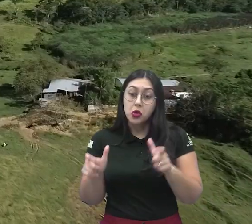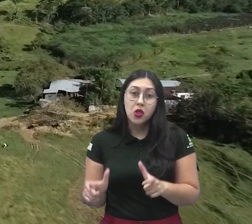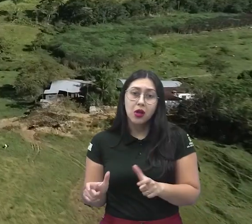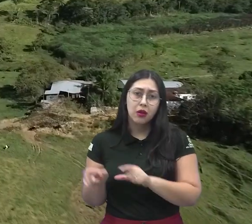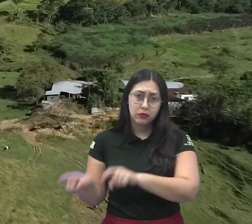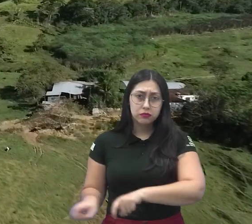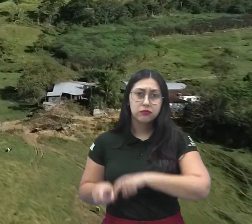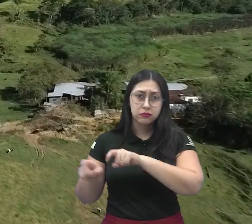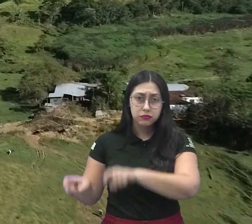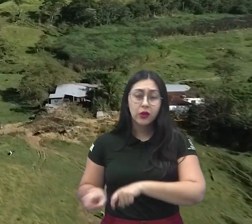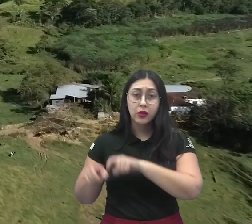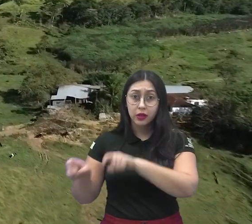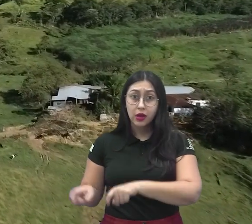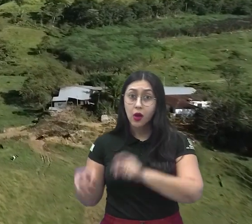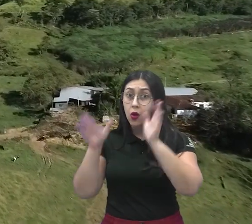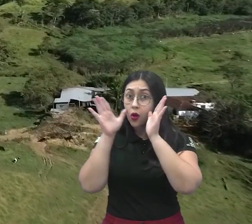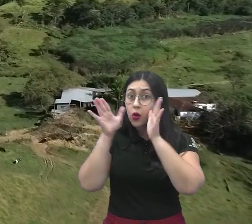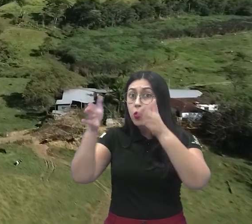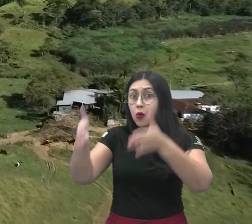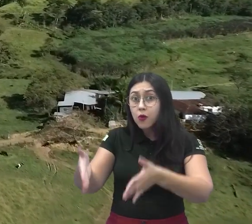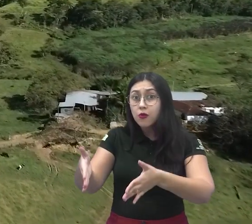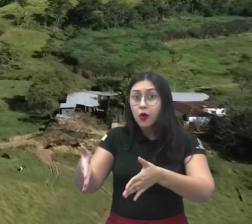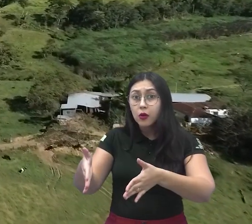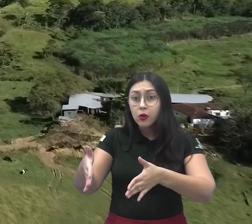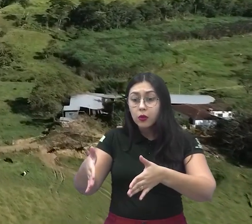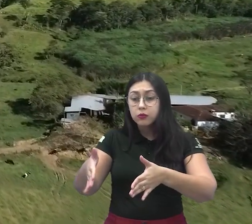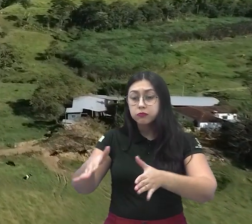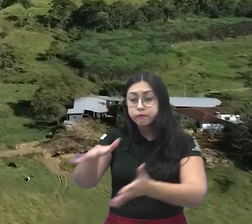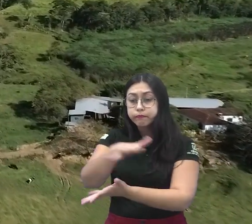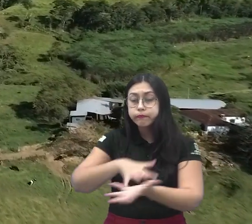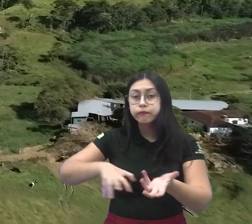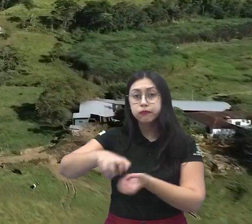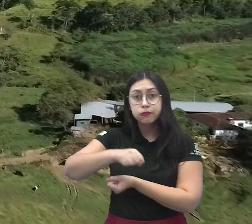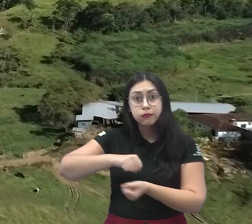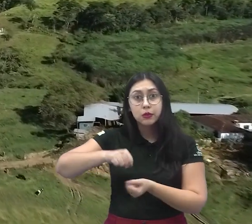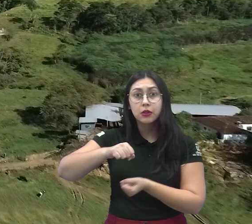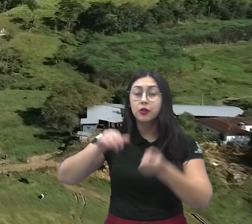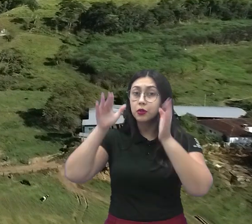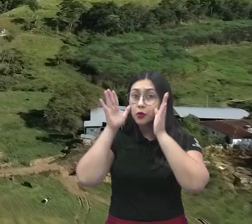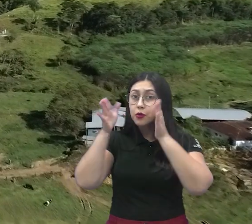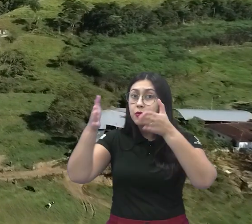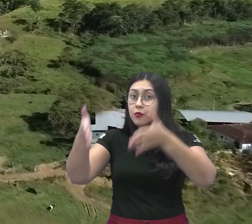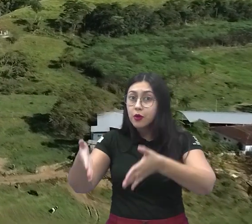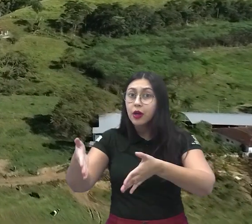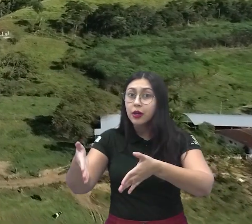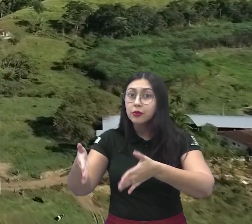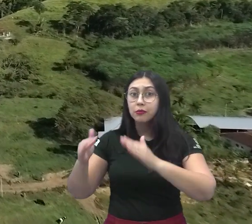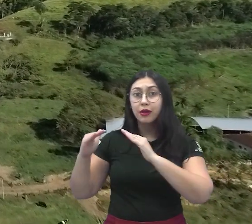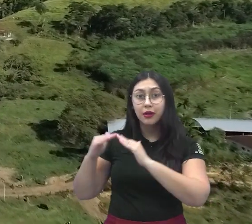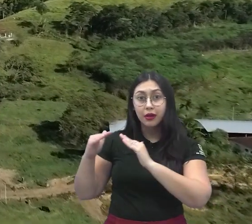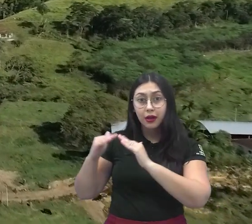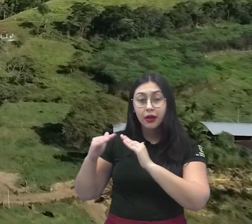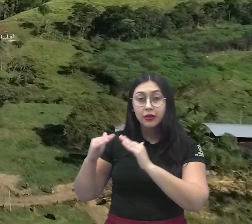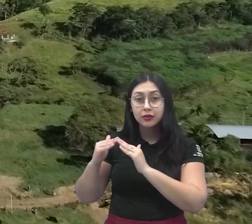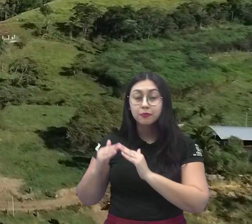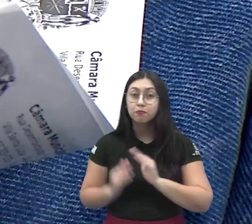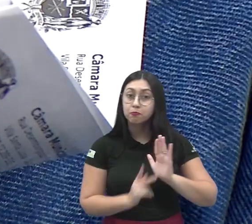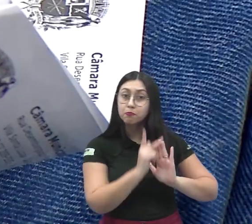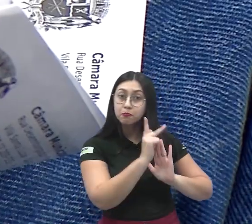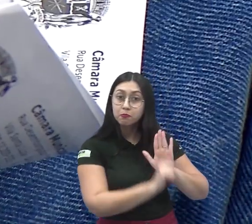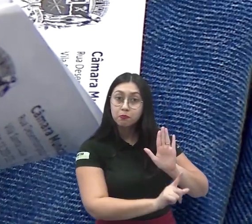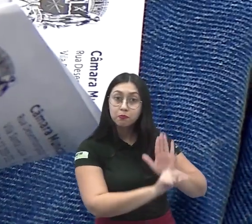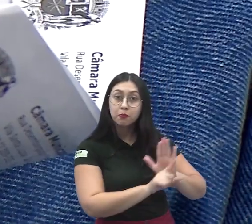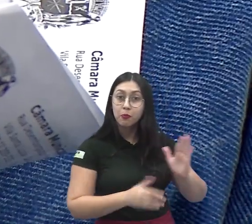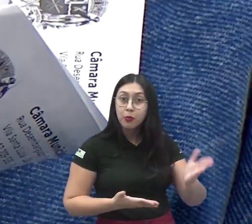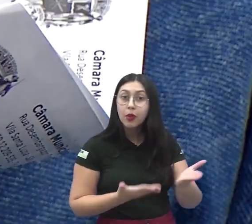geralmente situado em áreas rurais, e foco em assentamentos sustentáveis voltados para o uso residencial.